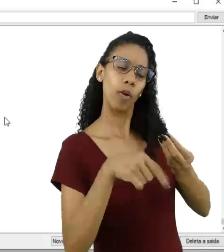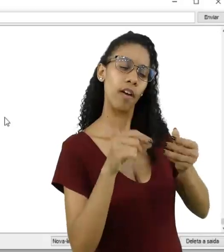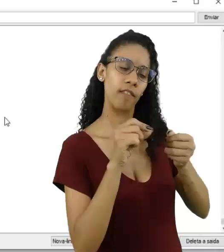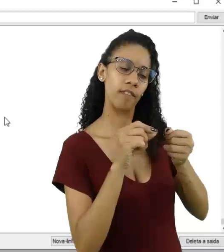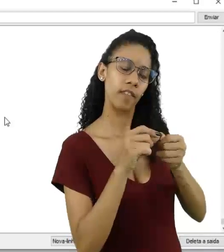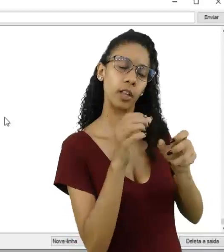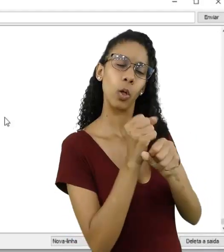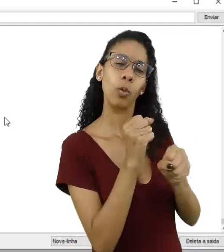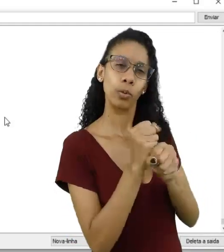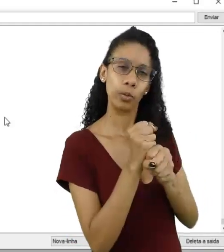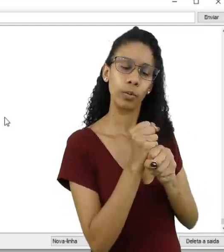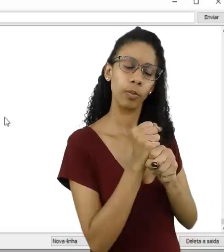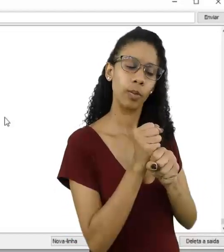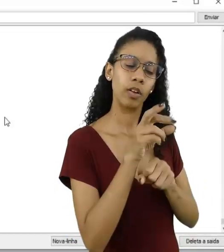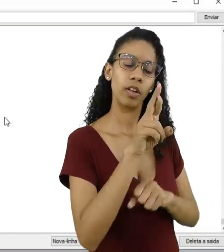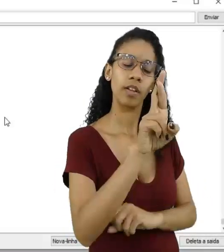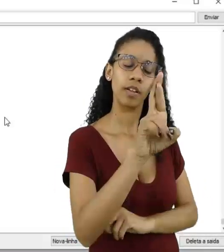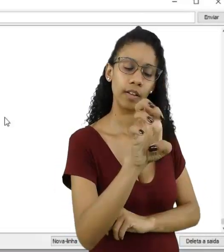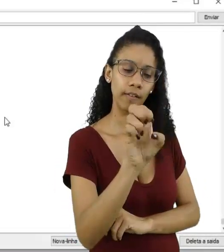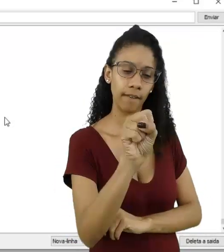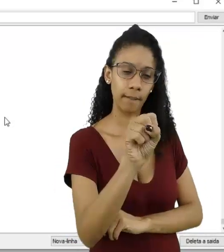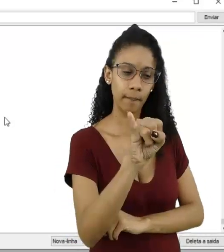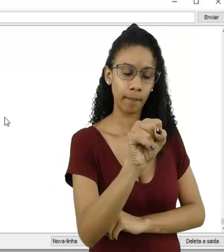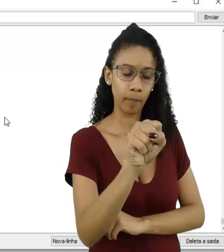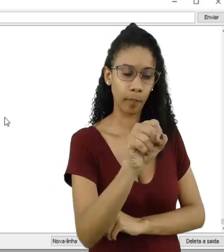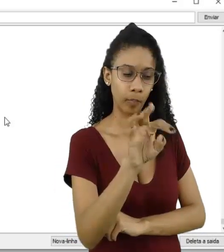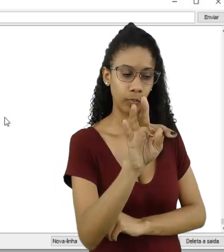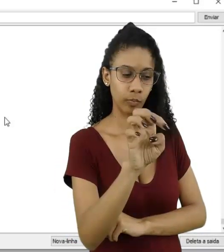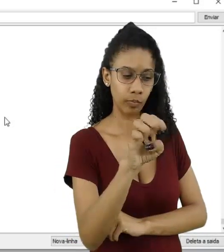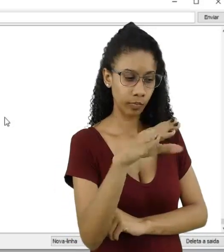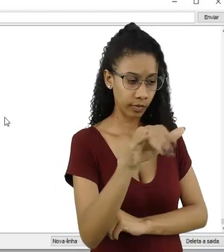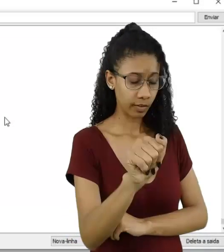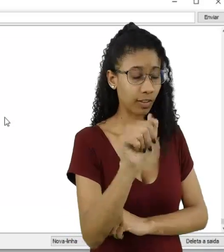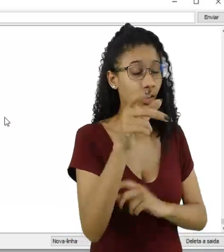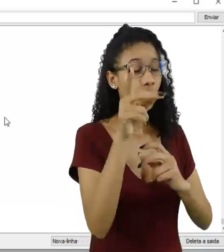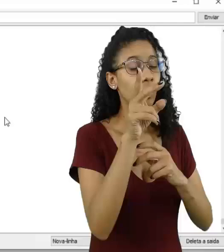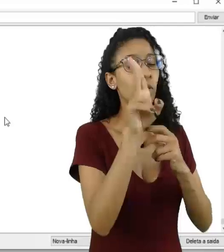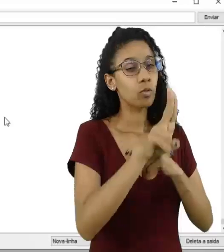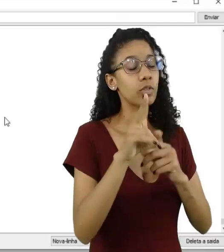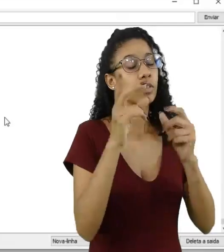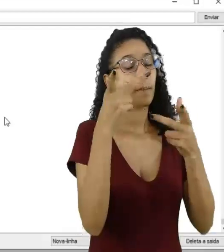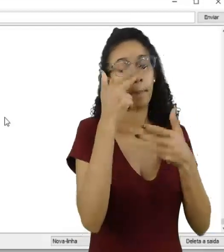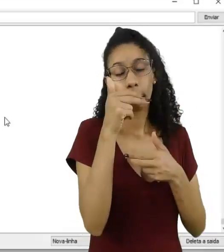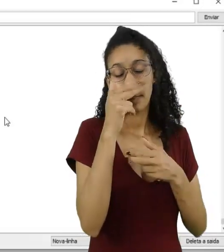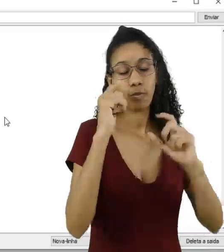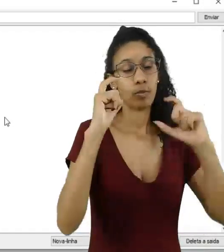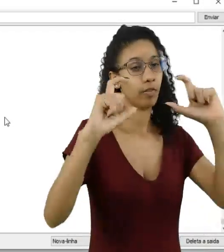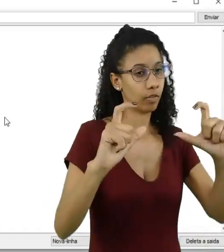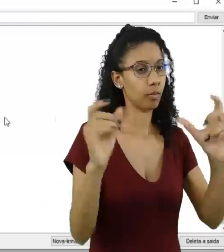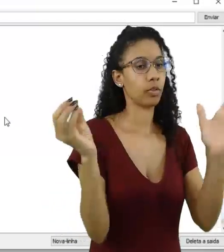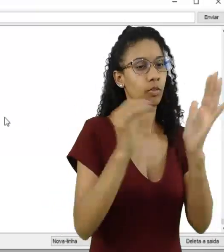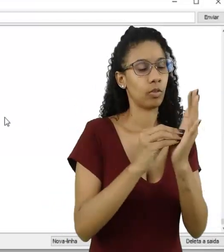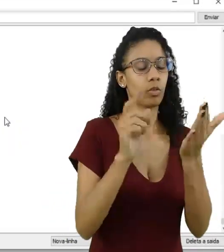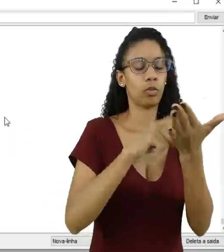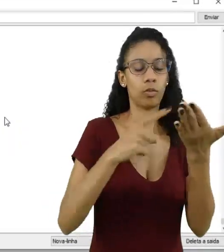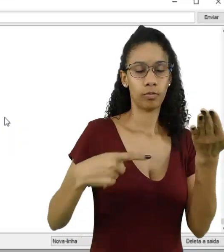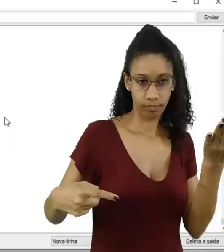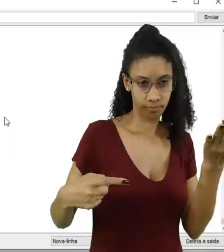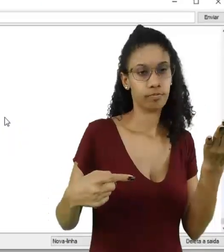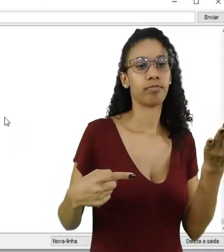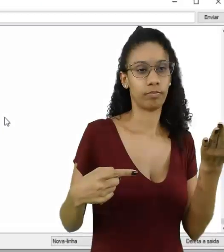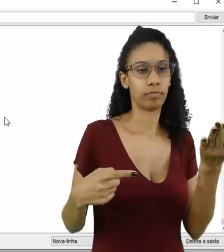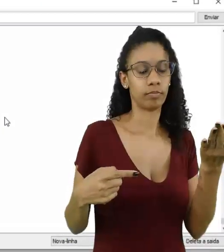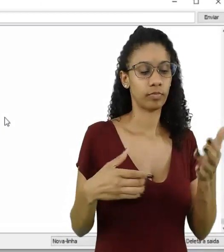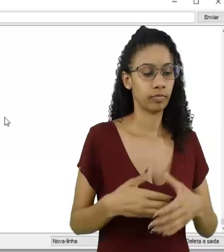da resistência do seu LDR. Então você vai colocar na mesma fórmula que eu coloquei, que eu descrevi bem na apostila, substituindo naquela fórmula